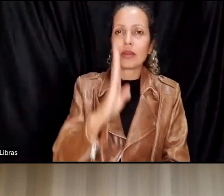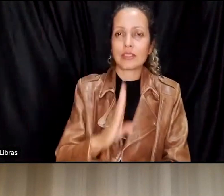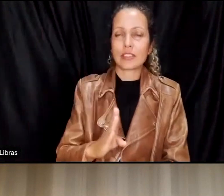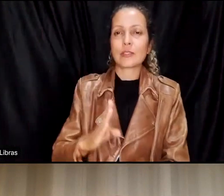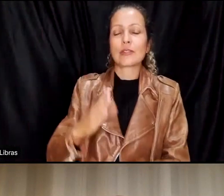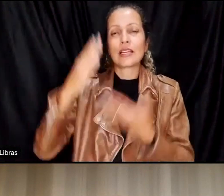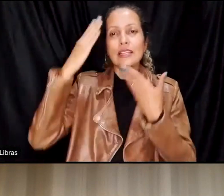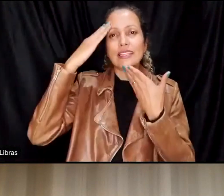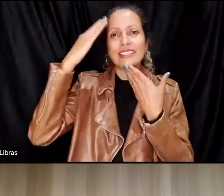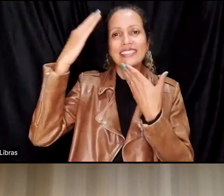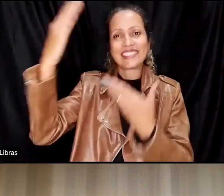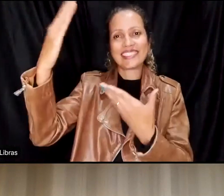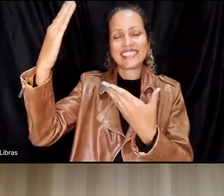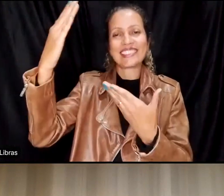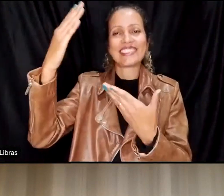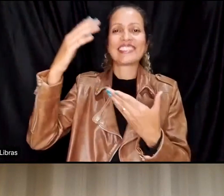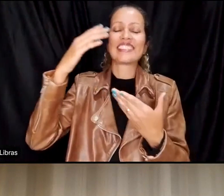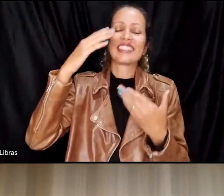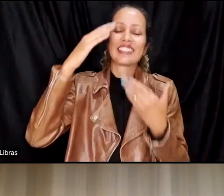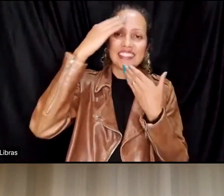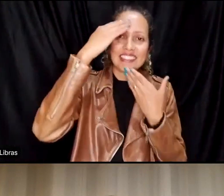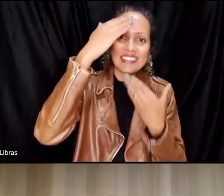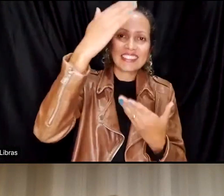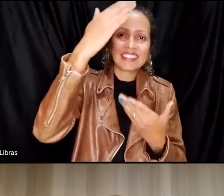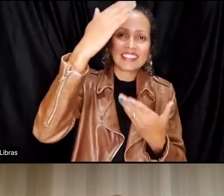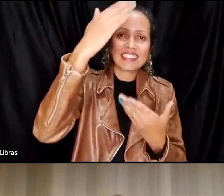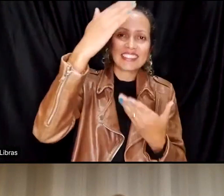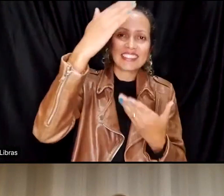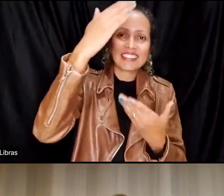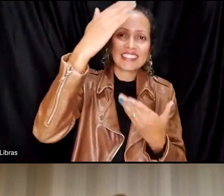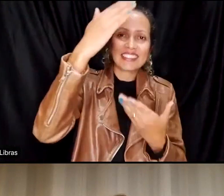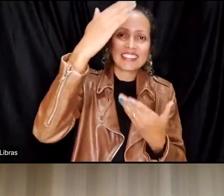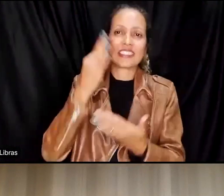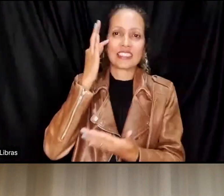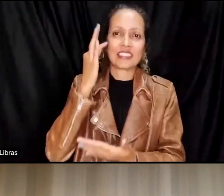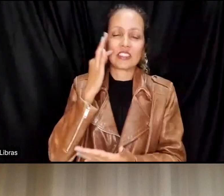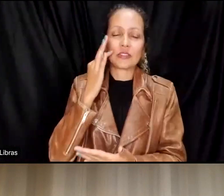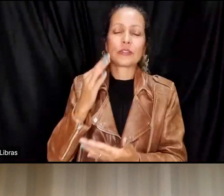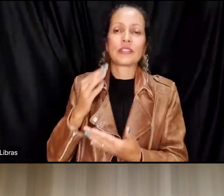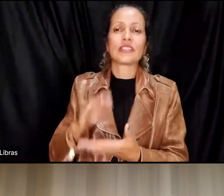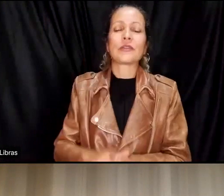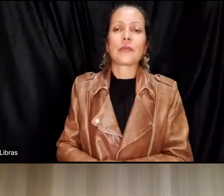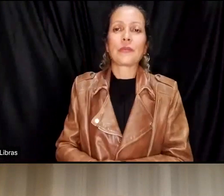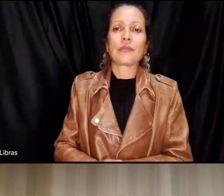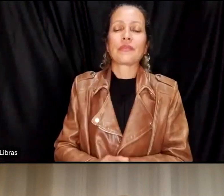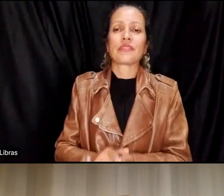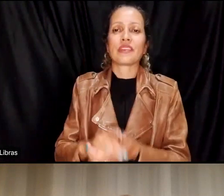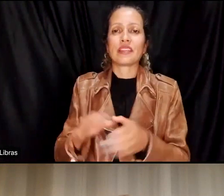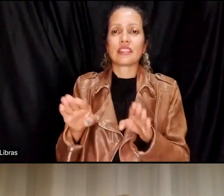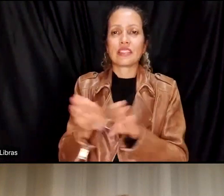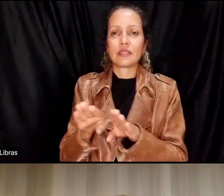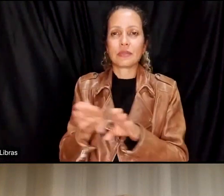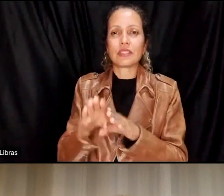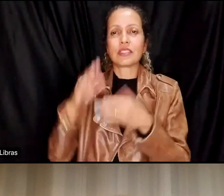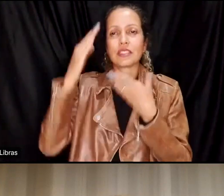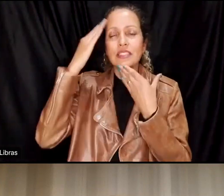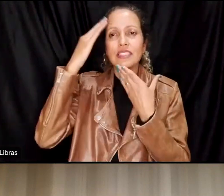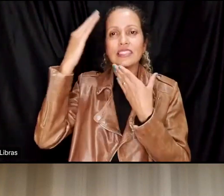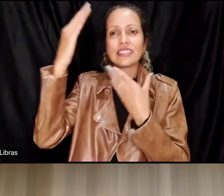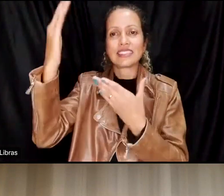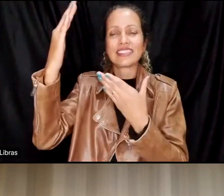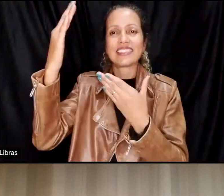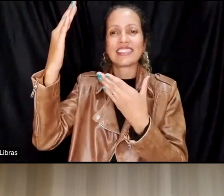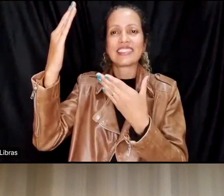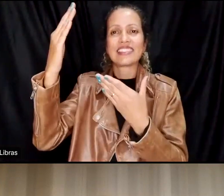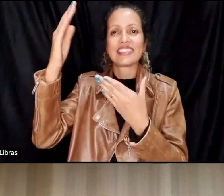Thalita, que está fazendo libras aqui para a gente também. E agradecer o nosso patrocinador, a Intaut,